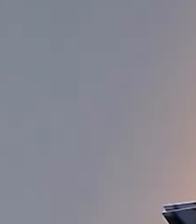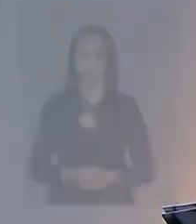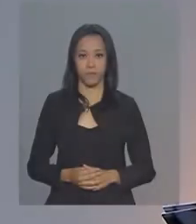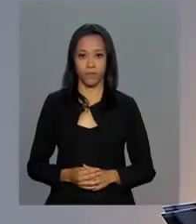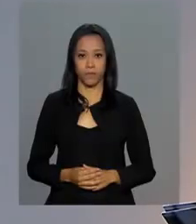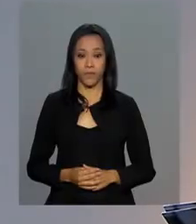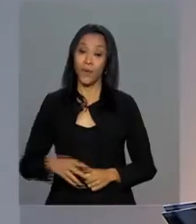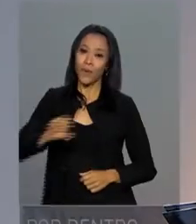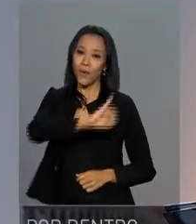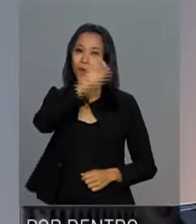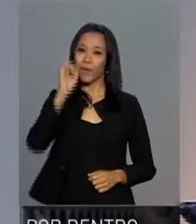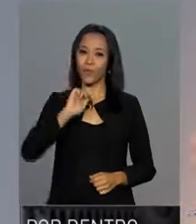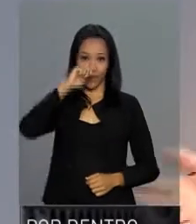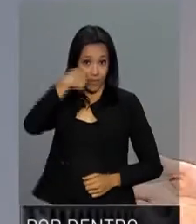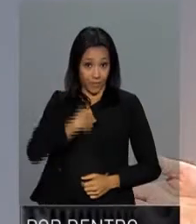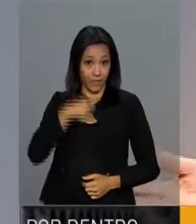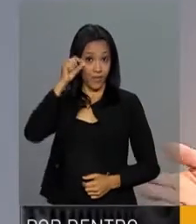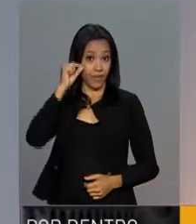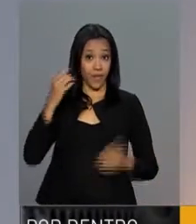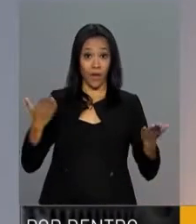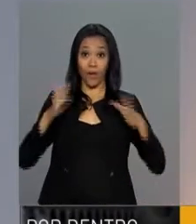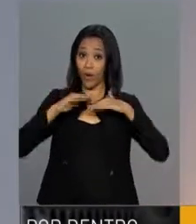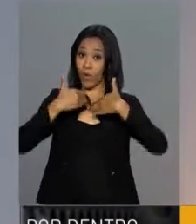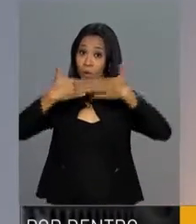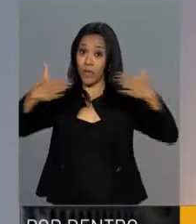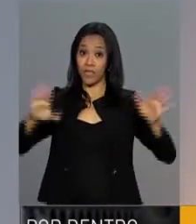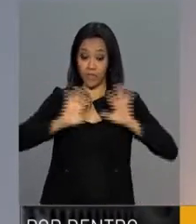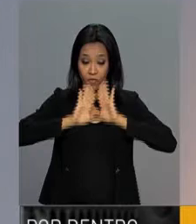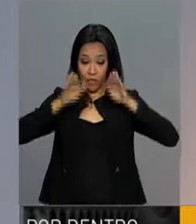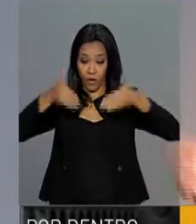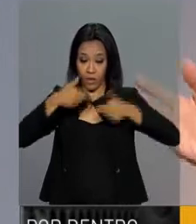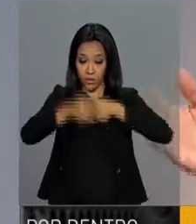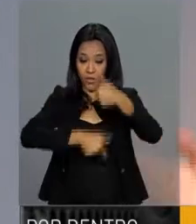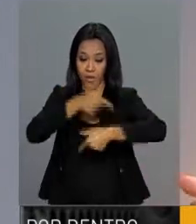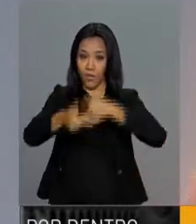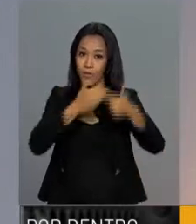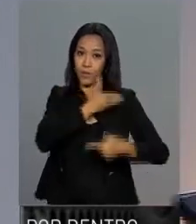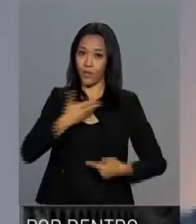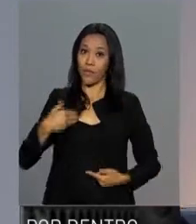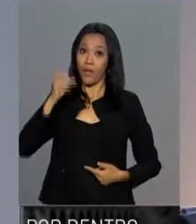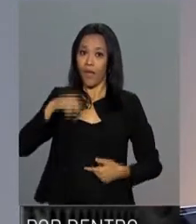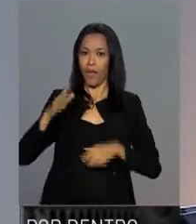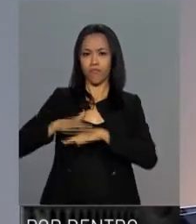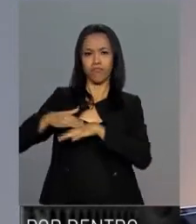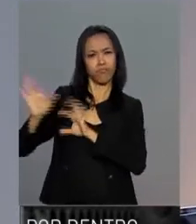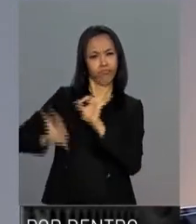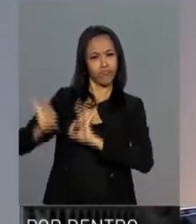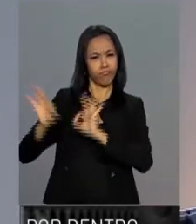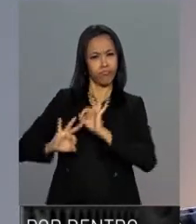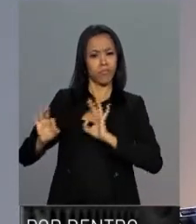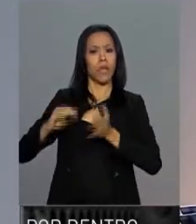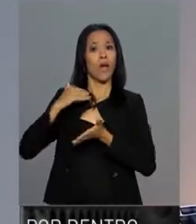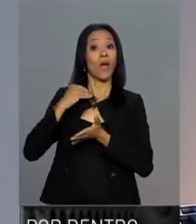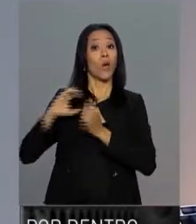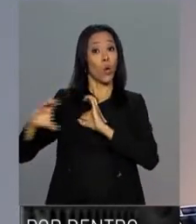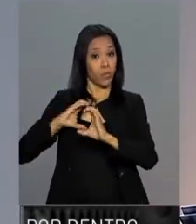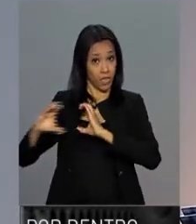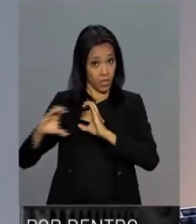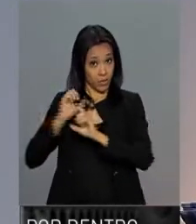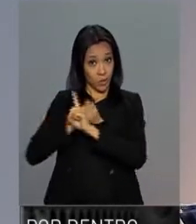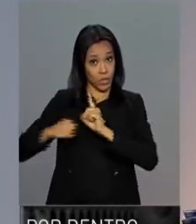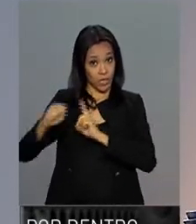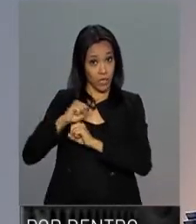olá eu sou carro achei começamos agora o programa por dentro do governo uma produção da secretaria de comunicação social da presidência da república